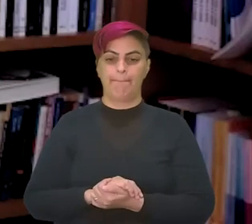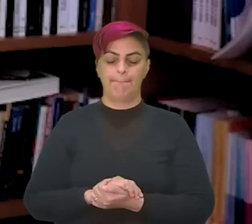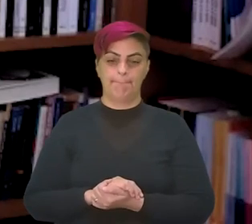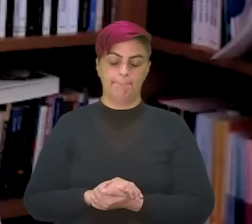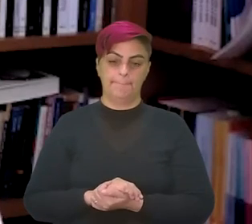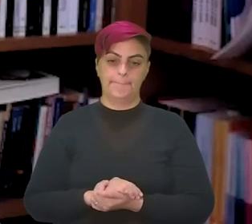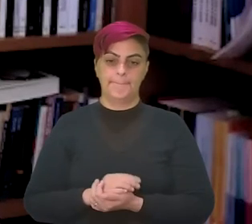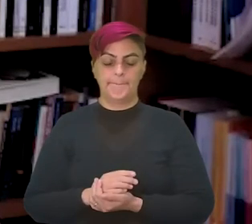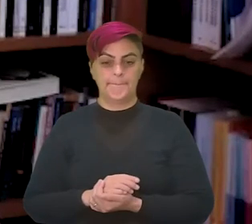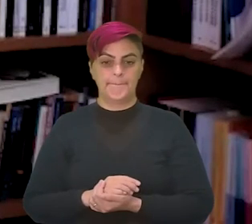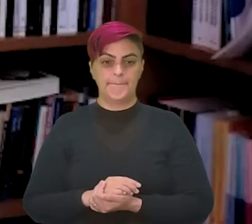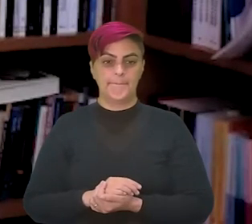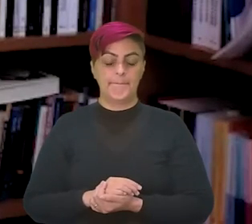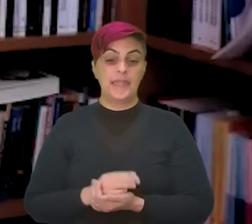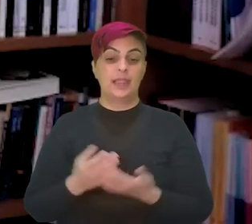Bom,